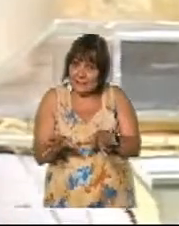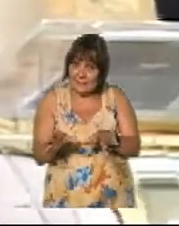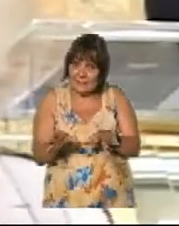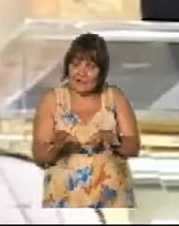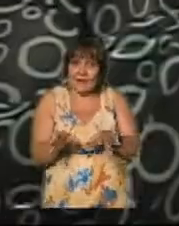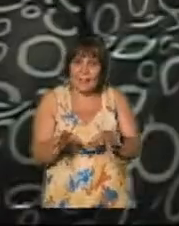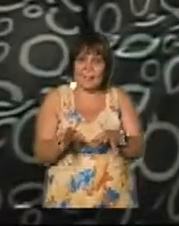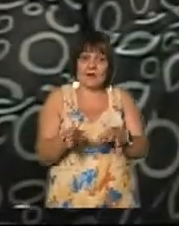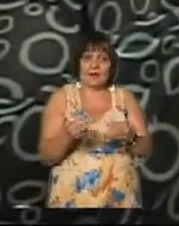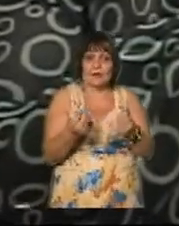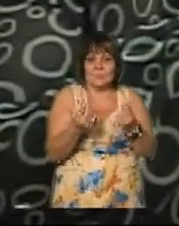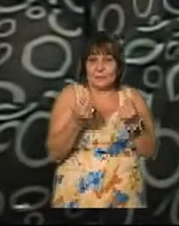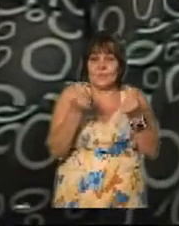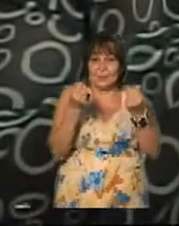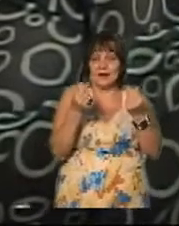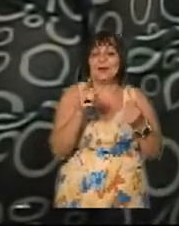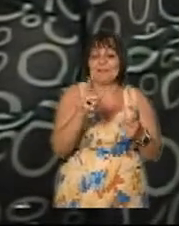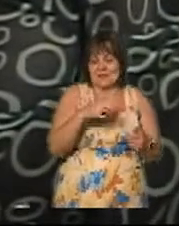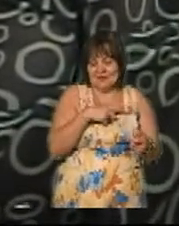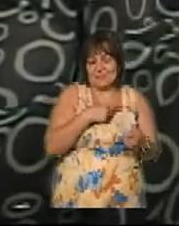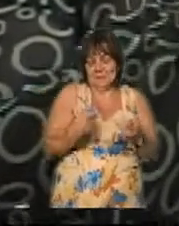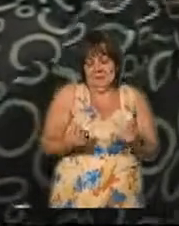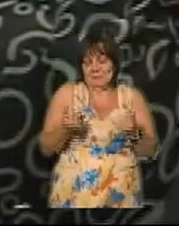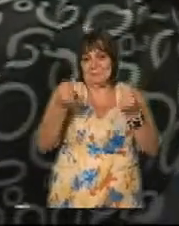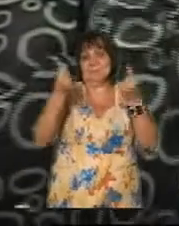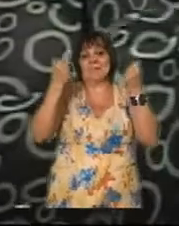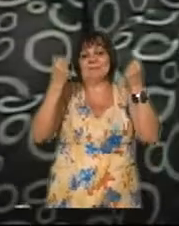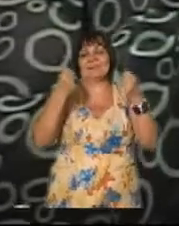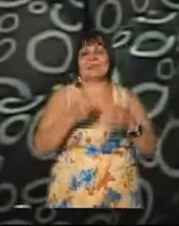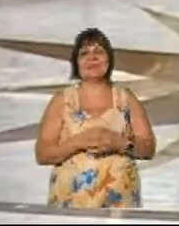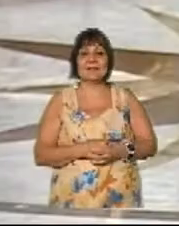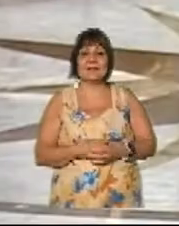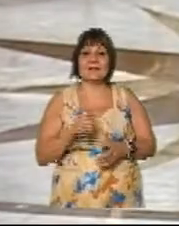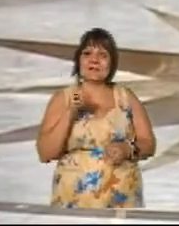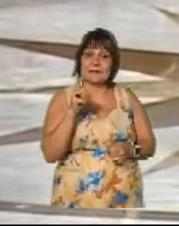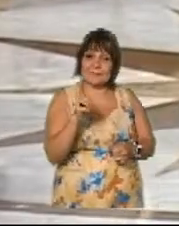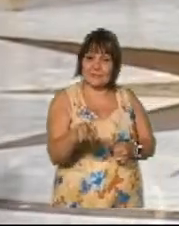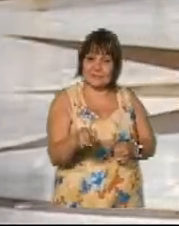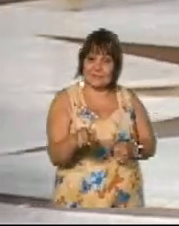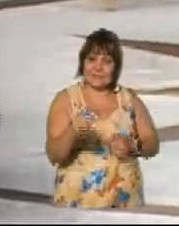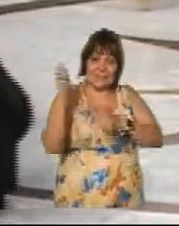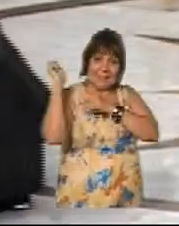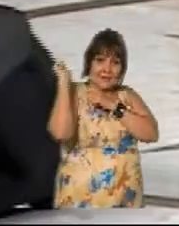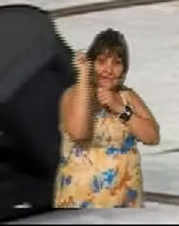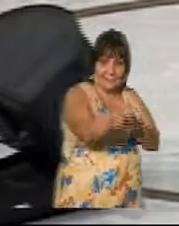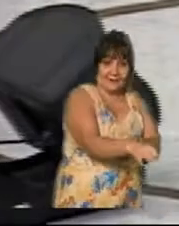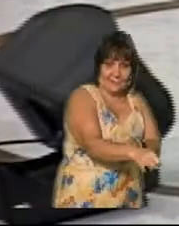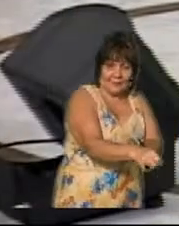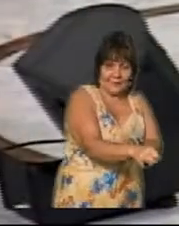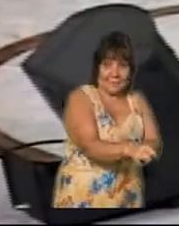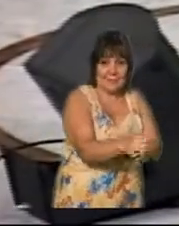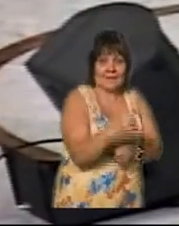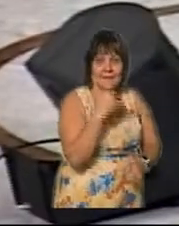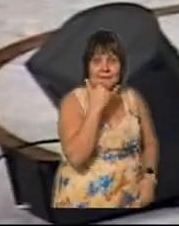vai colher muito, pescar muito. Se você lança as suas redes sobre o que Deus fala de